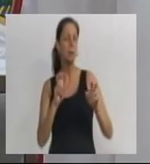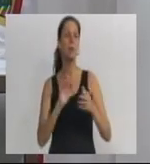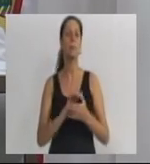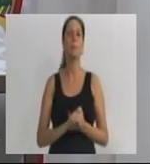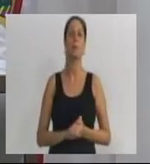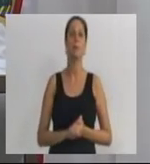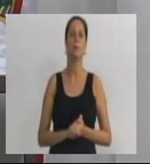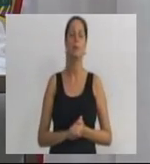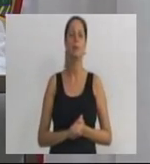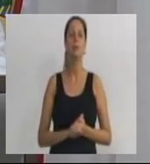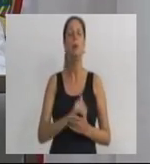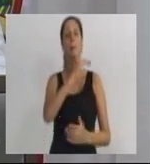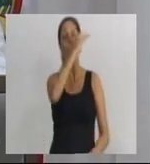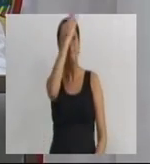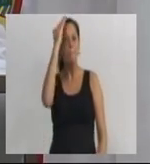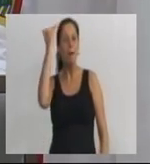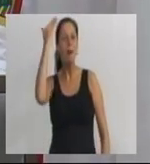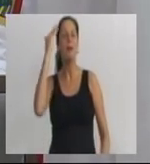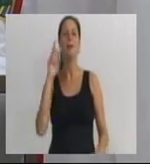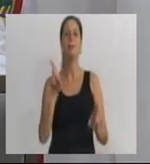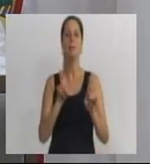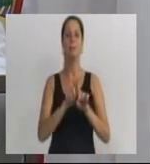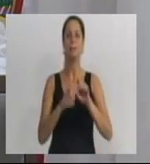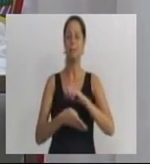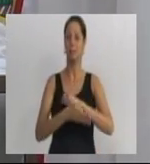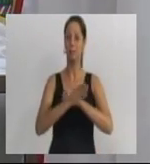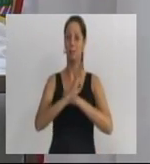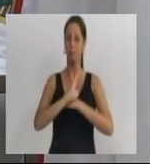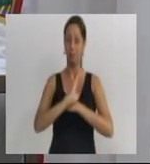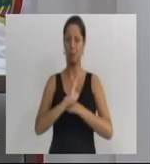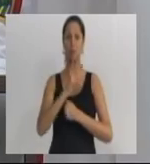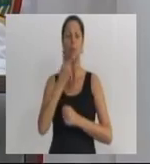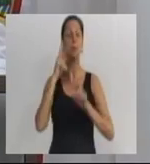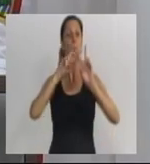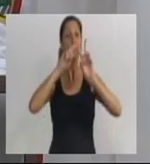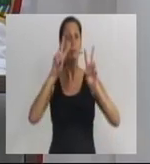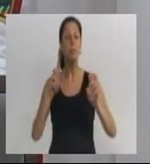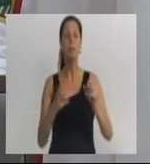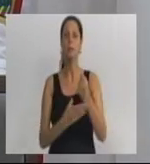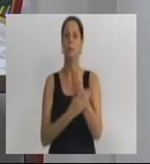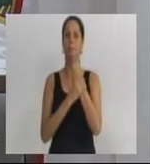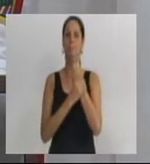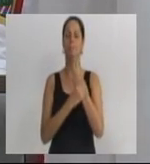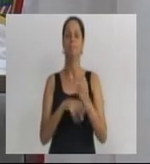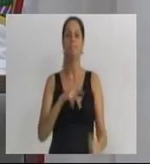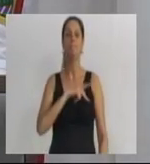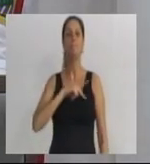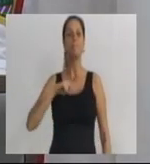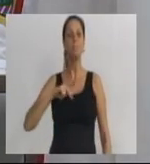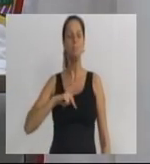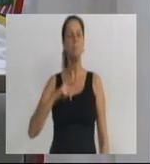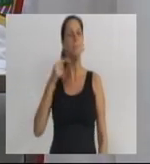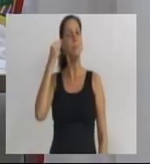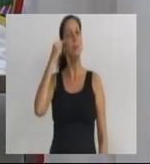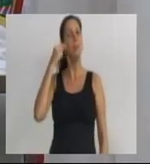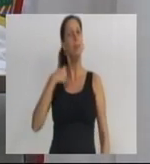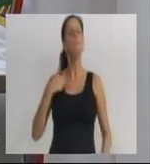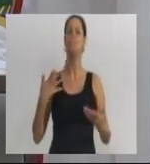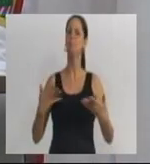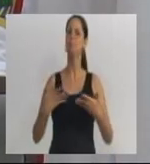Mari Delbrant e o Zeca Bombeiro a respeito da segurança, eu me animei também para falar